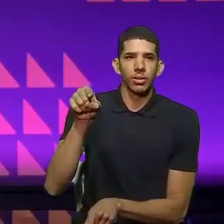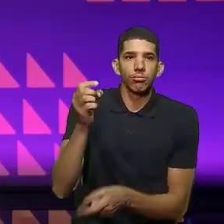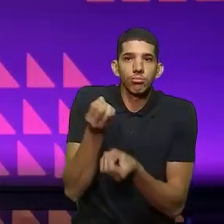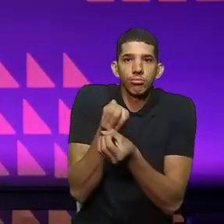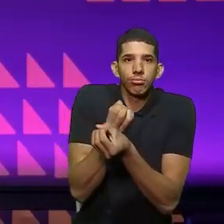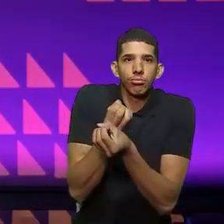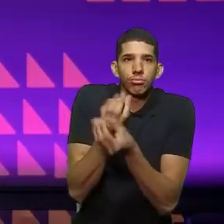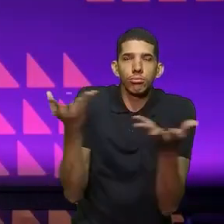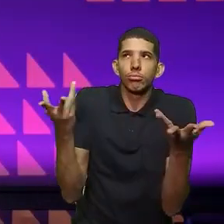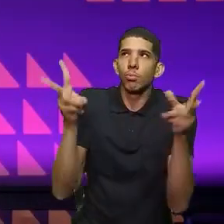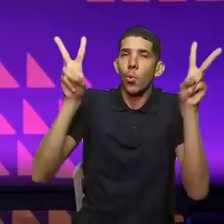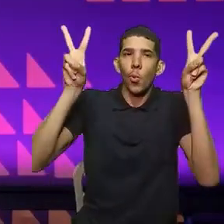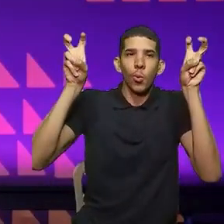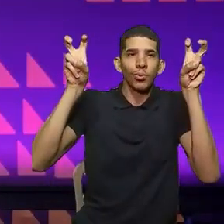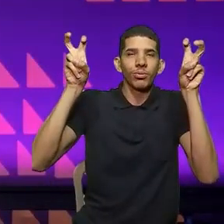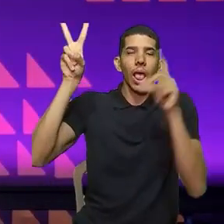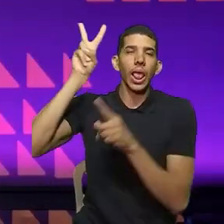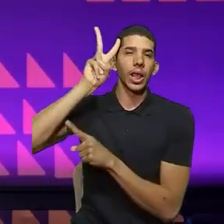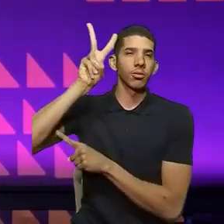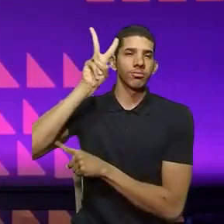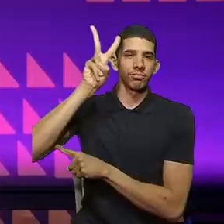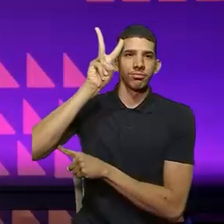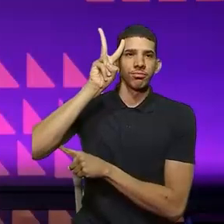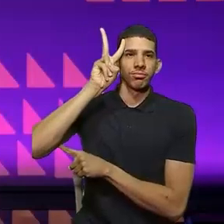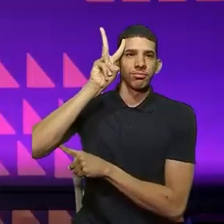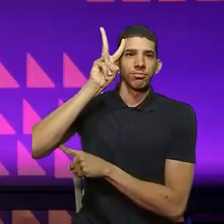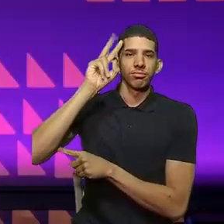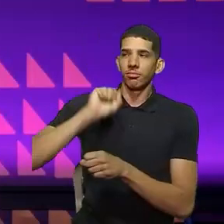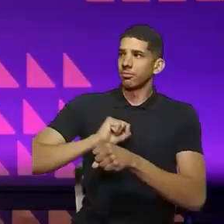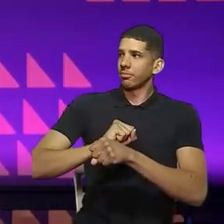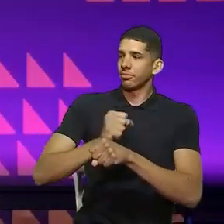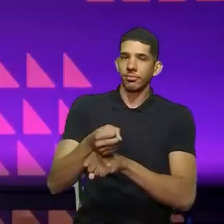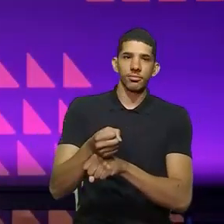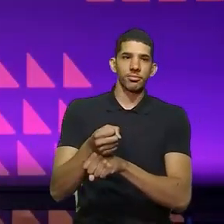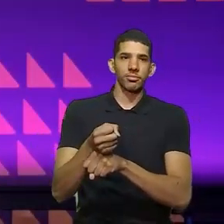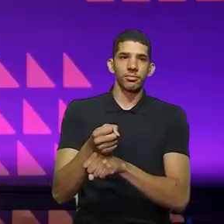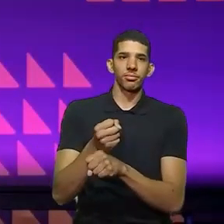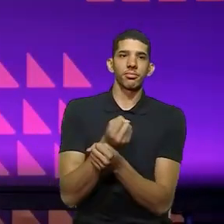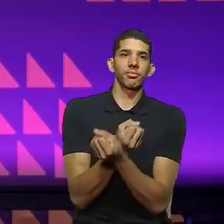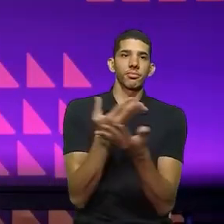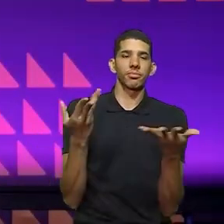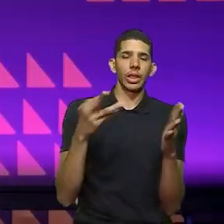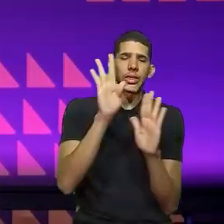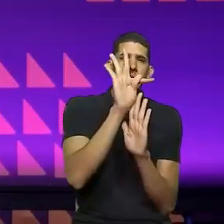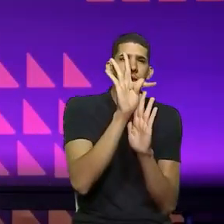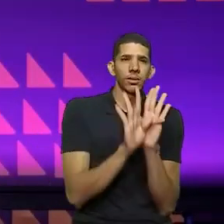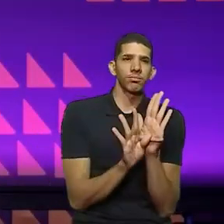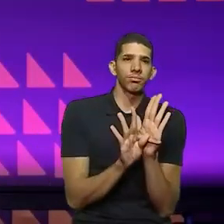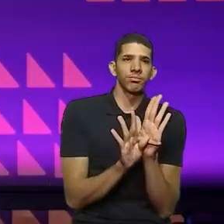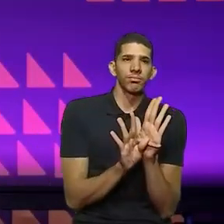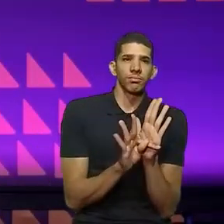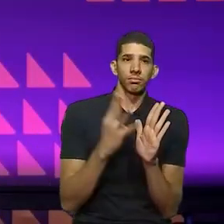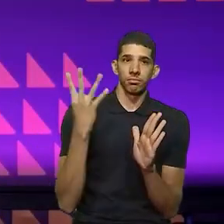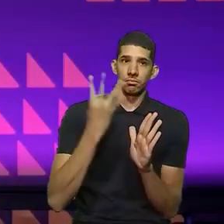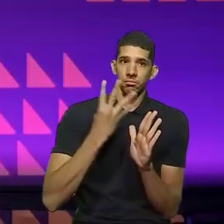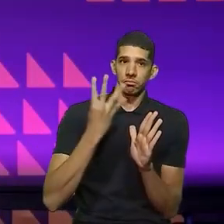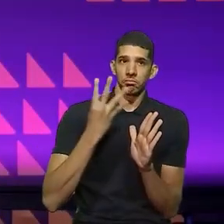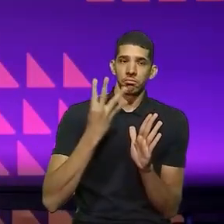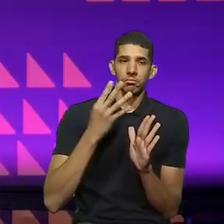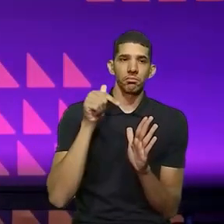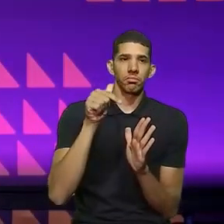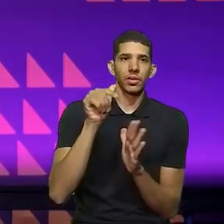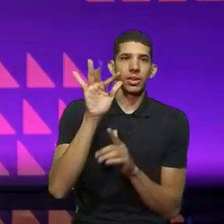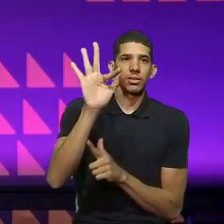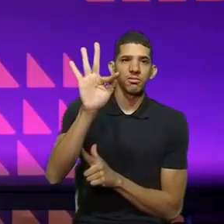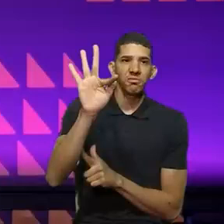Memórias do Meu Quilombo, prefaciado por Conceição. O texto da 4ª capa é do Fabiano